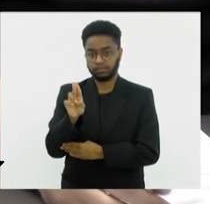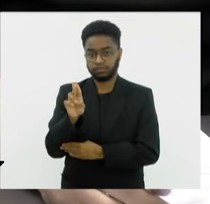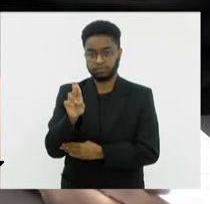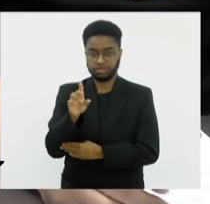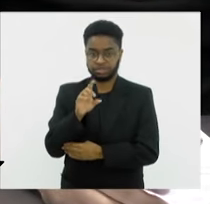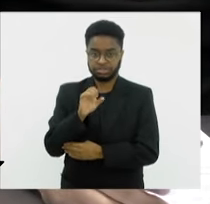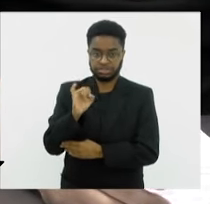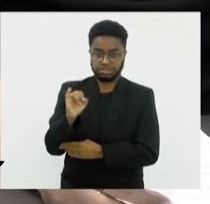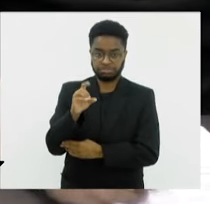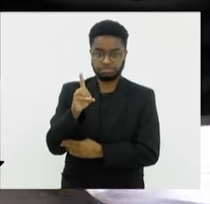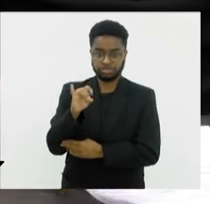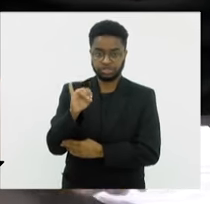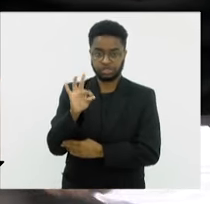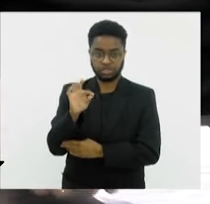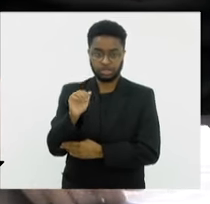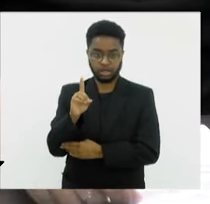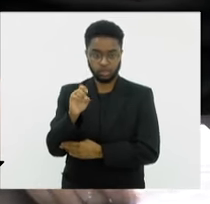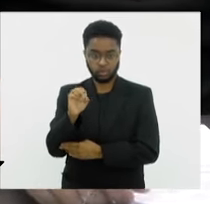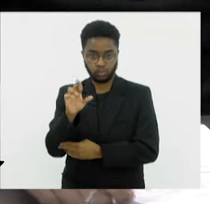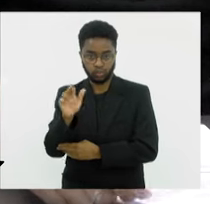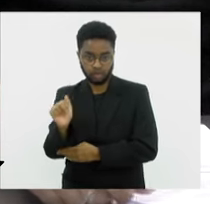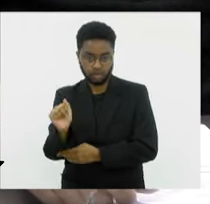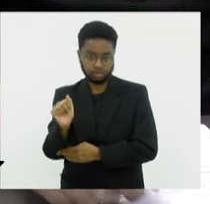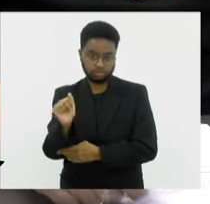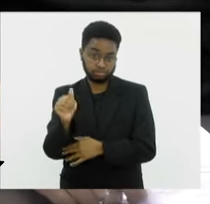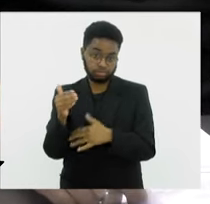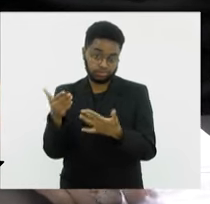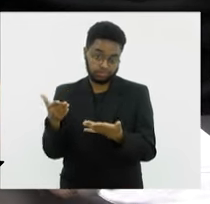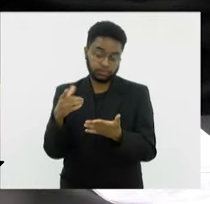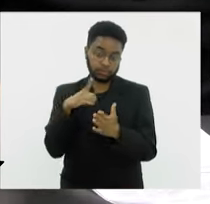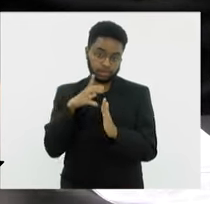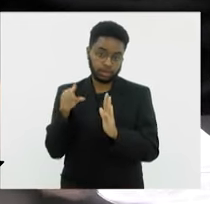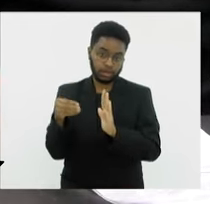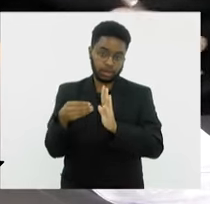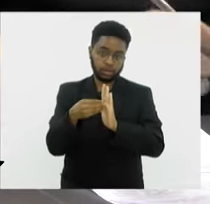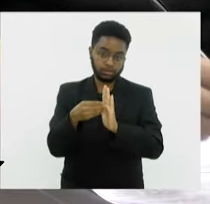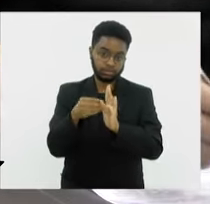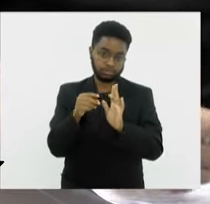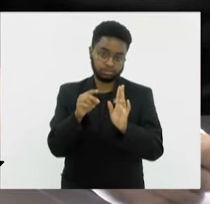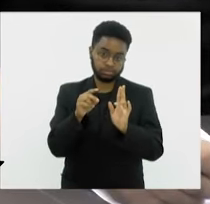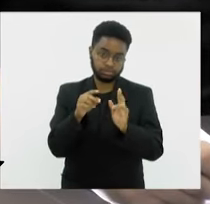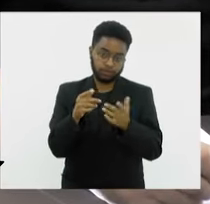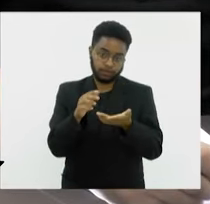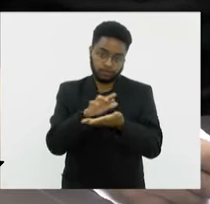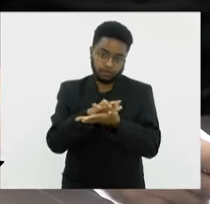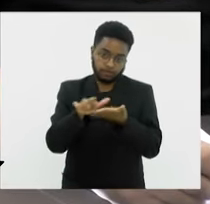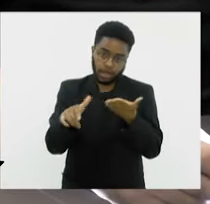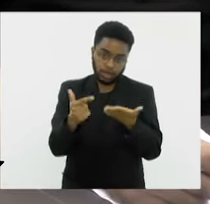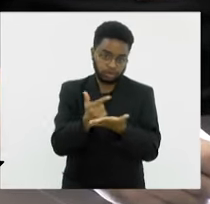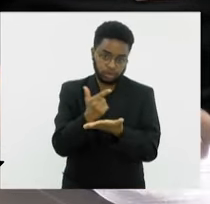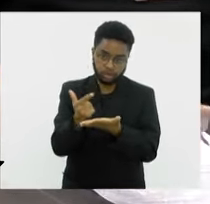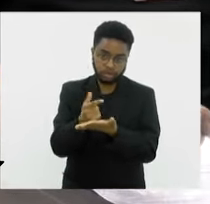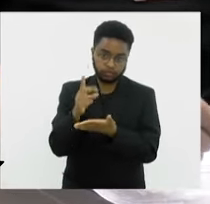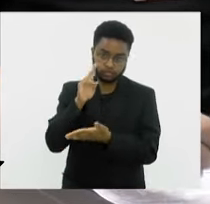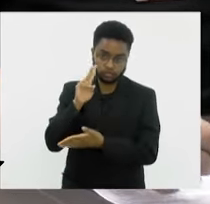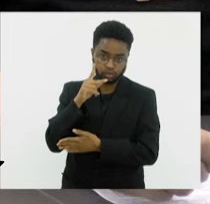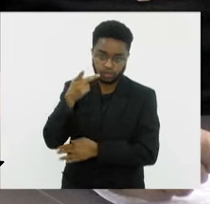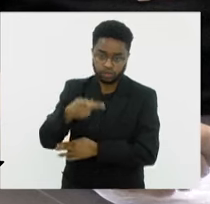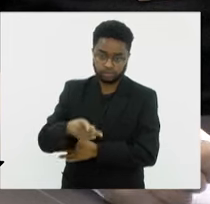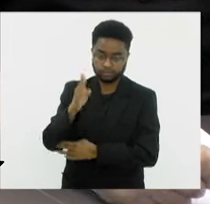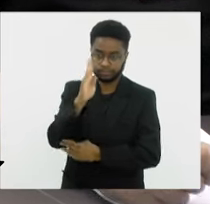ditadura civil-militar, isso daí consta em dezenas e dezenas de livros de história do